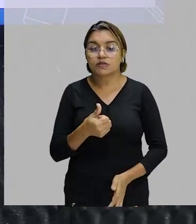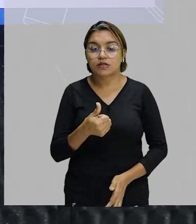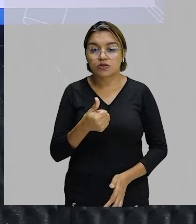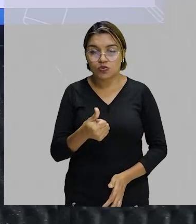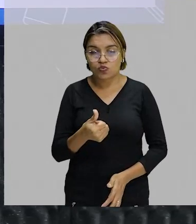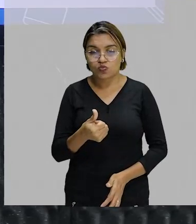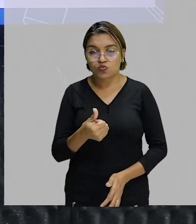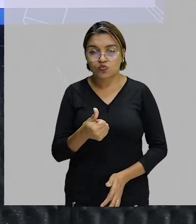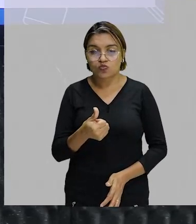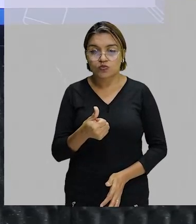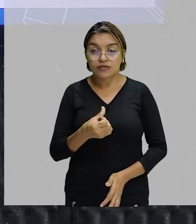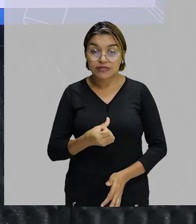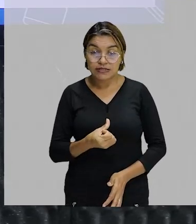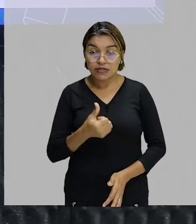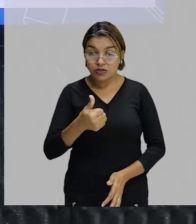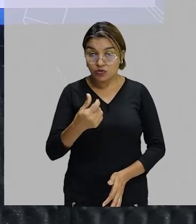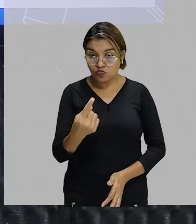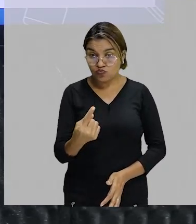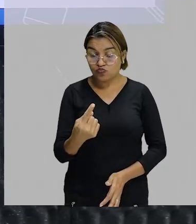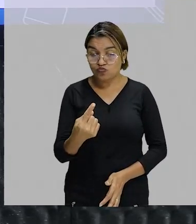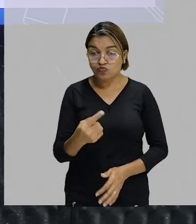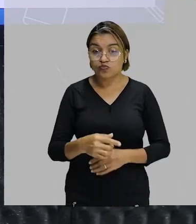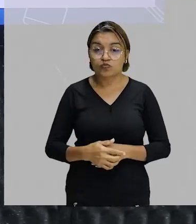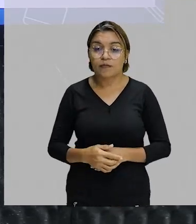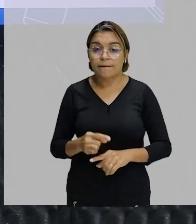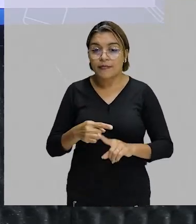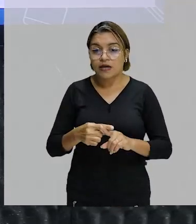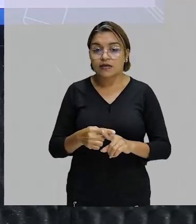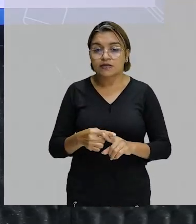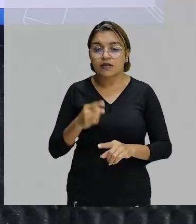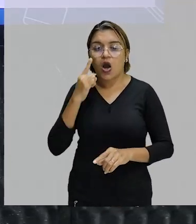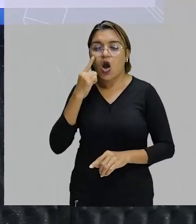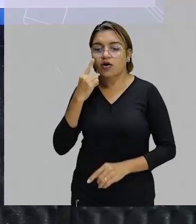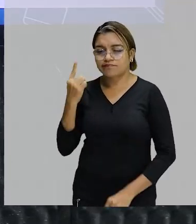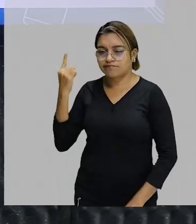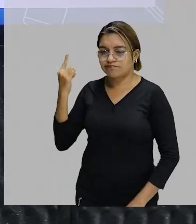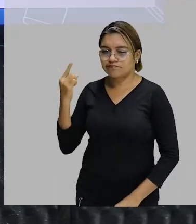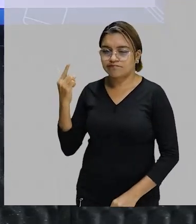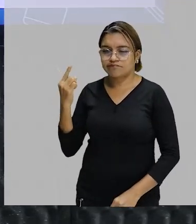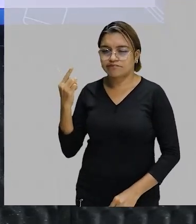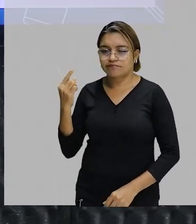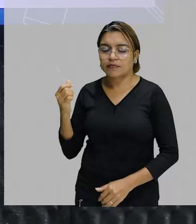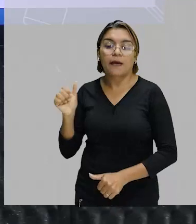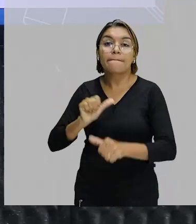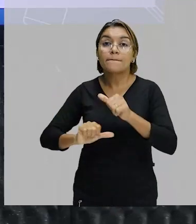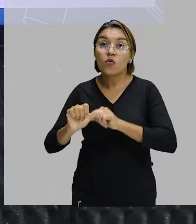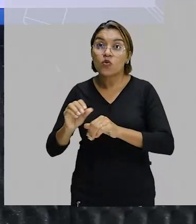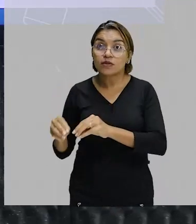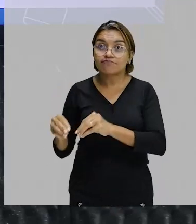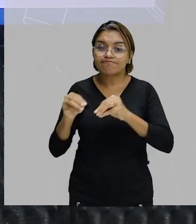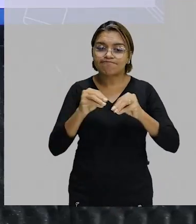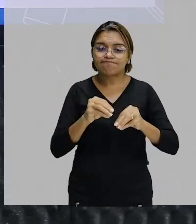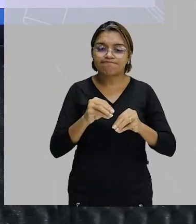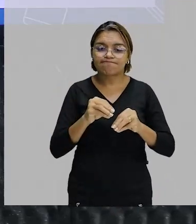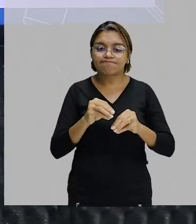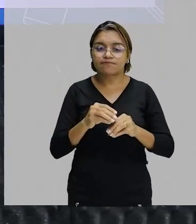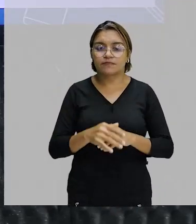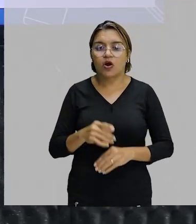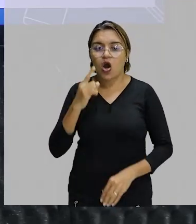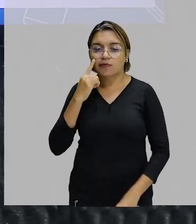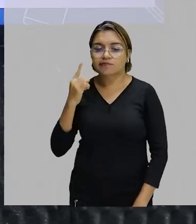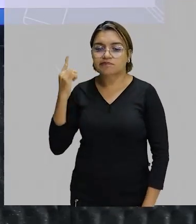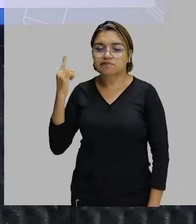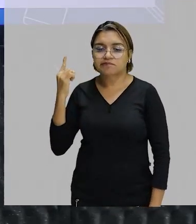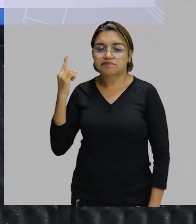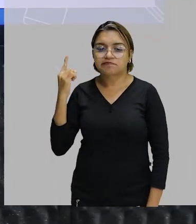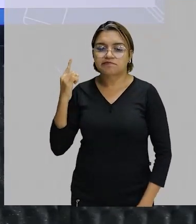membro. Ficou 303 mais 61, que no caso deu 364, e aqui eu estou multiplicando, tá? Então, eu tenho 7n